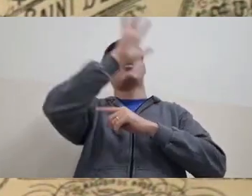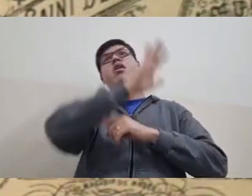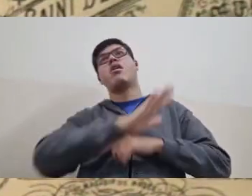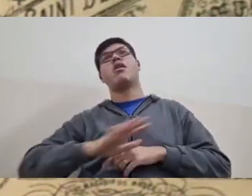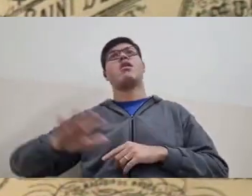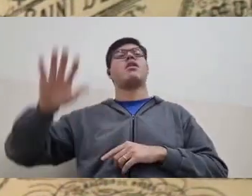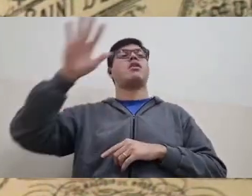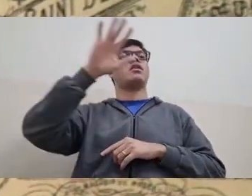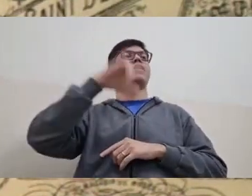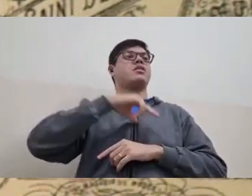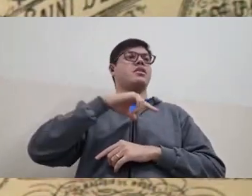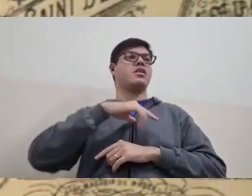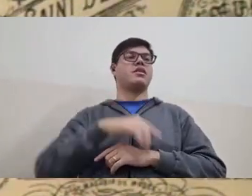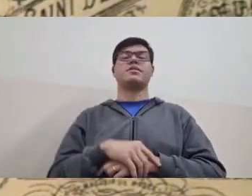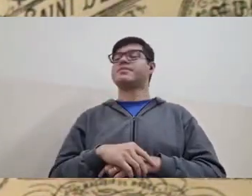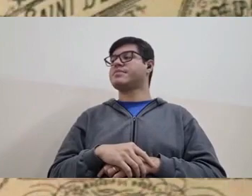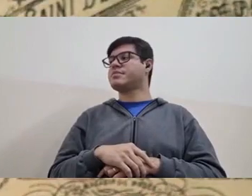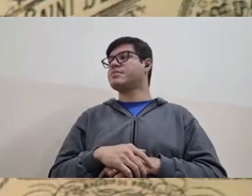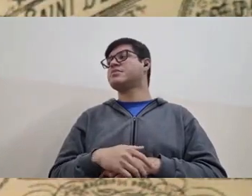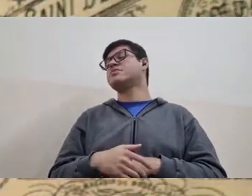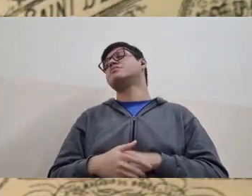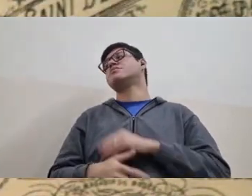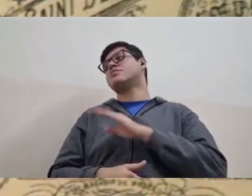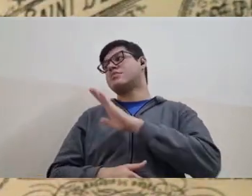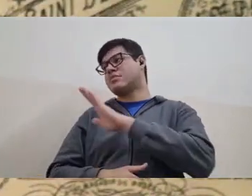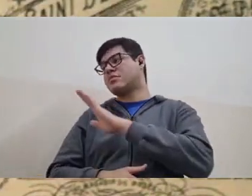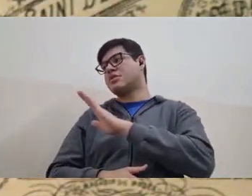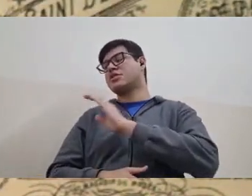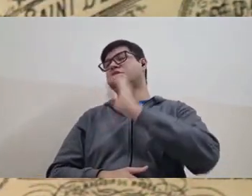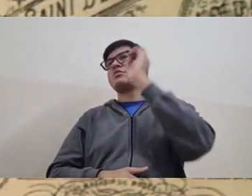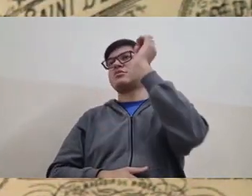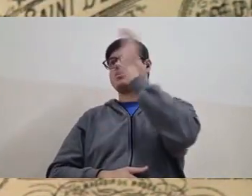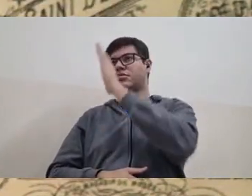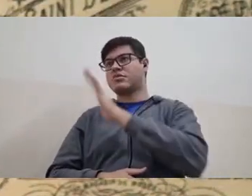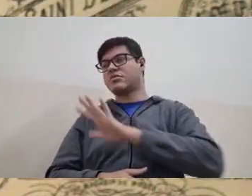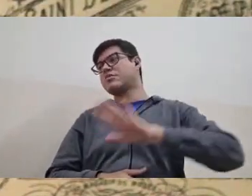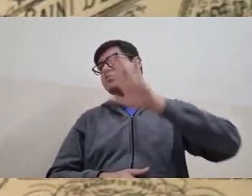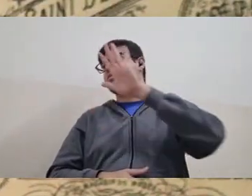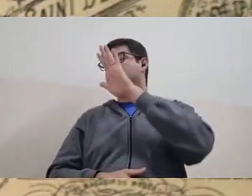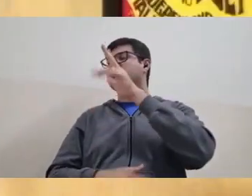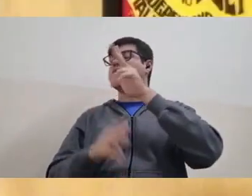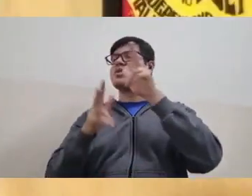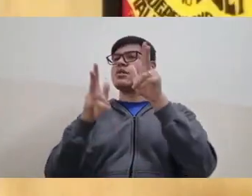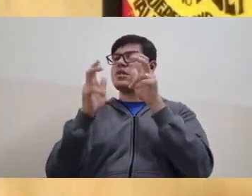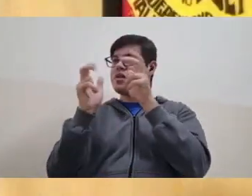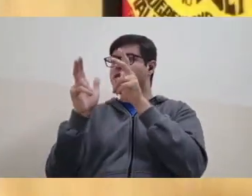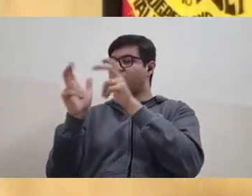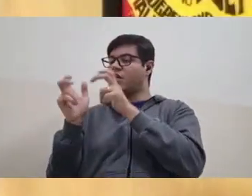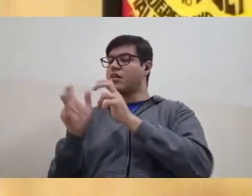nível nacional. Não, mas seja em nível nacional ou não, a gente percebe que